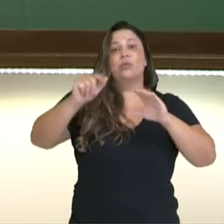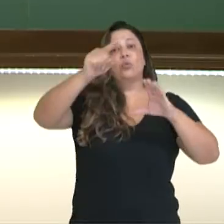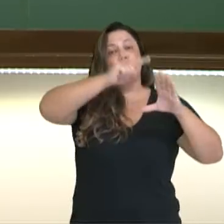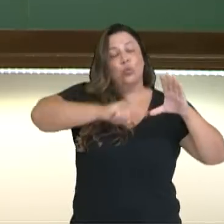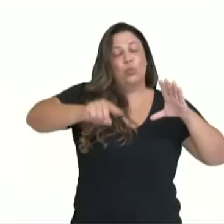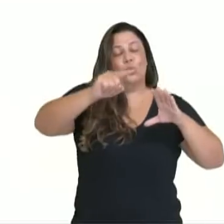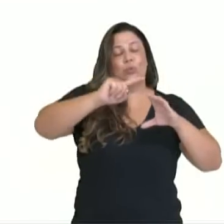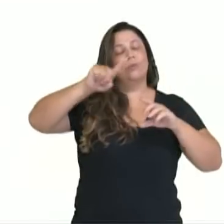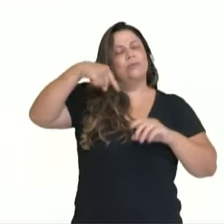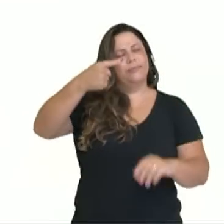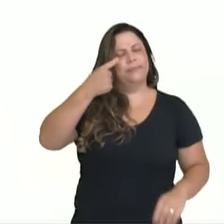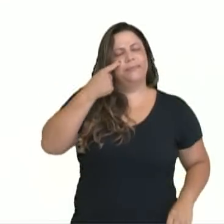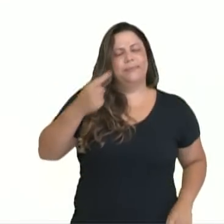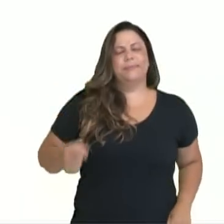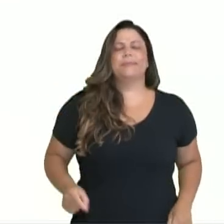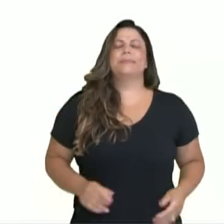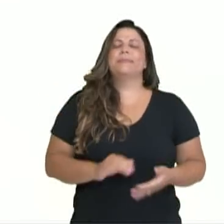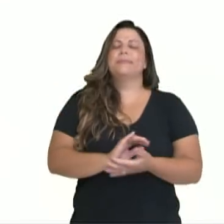se vê daqui a pouquinho.